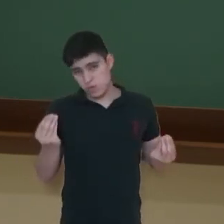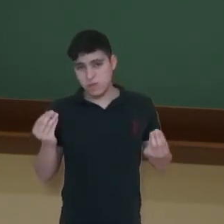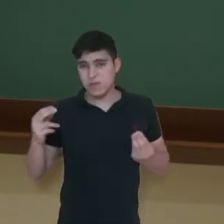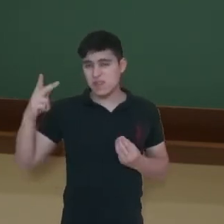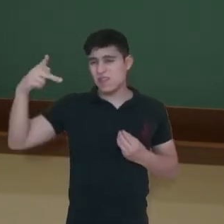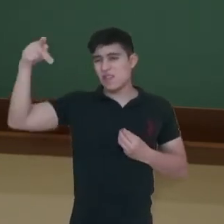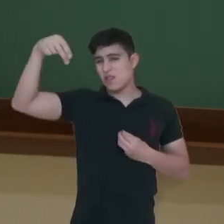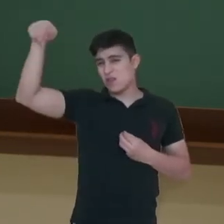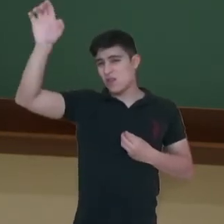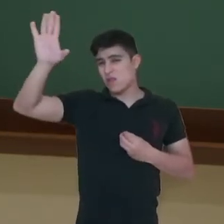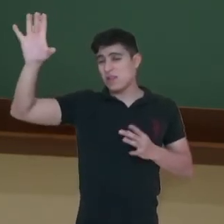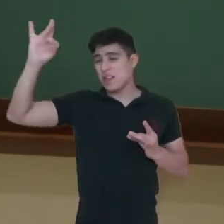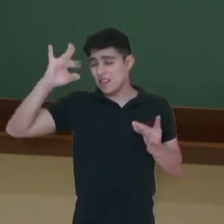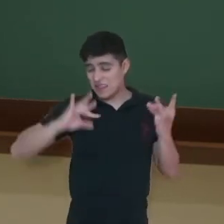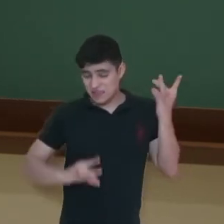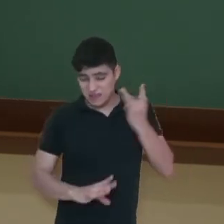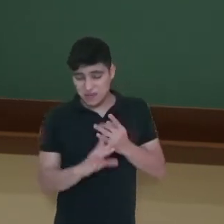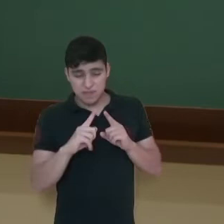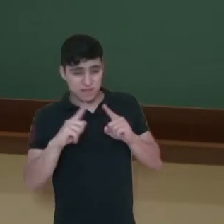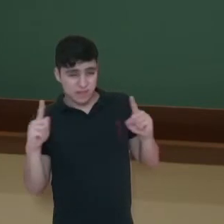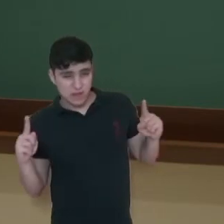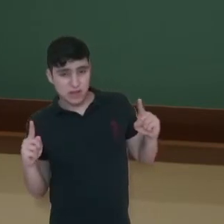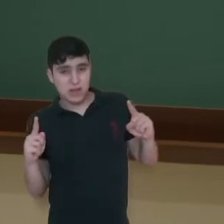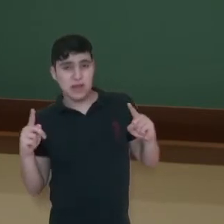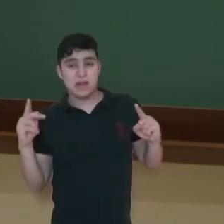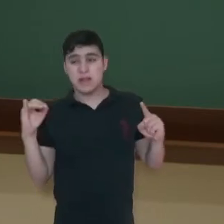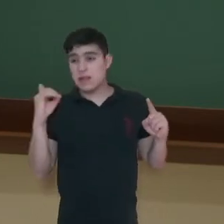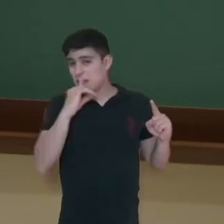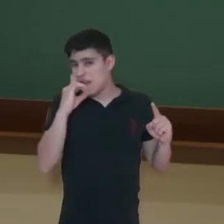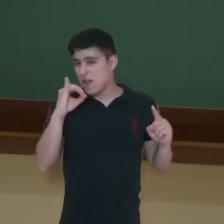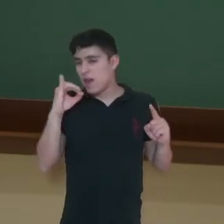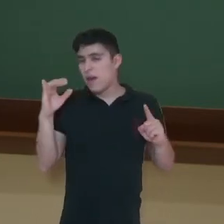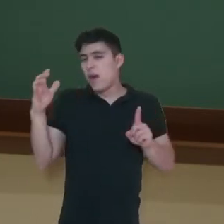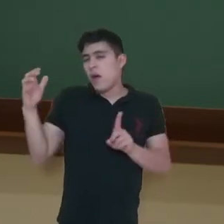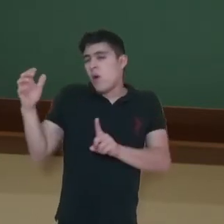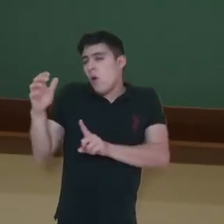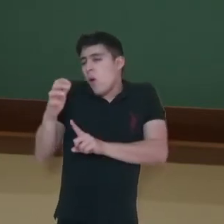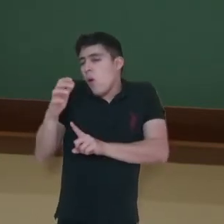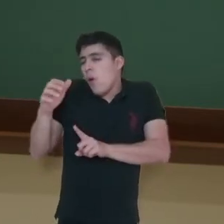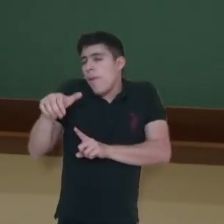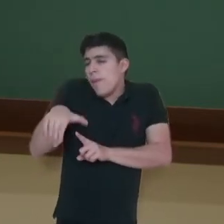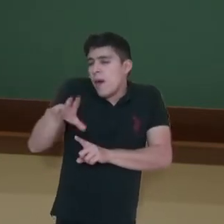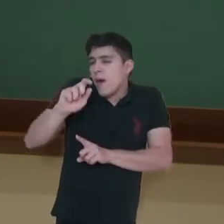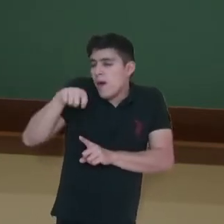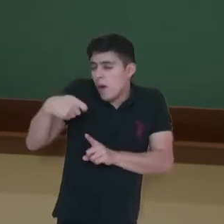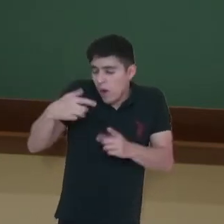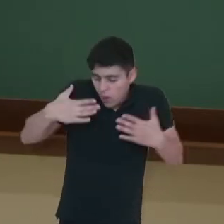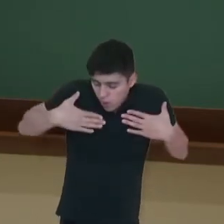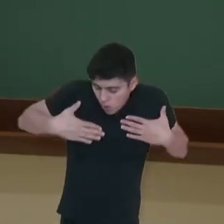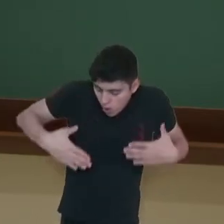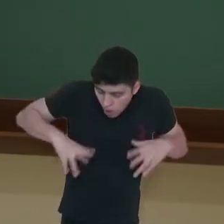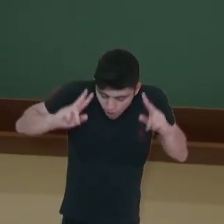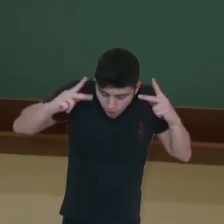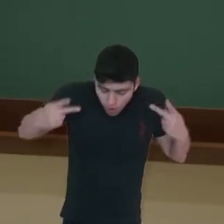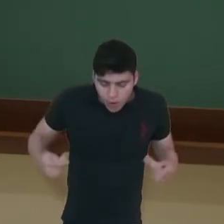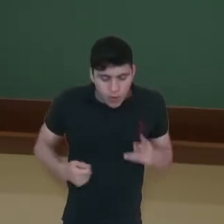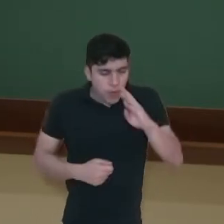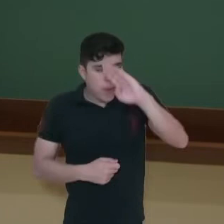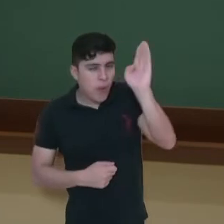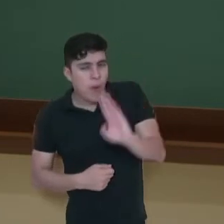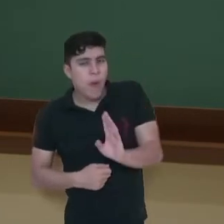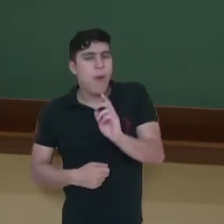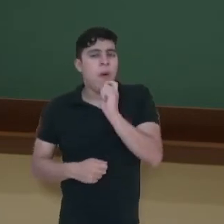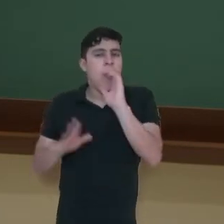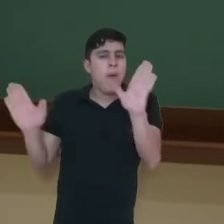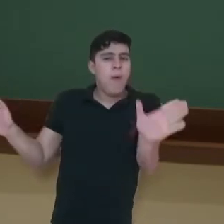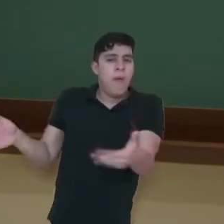que era detalhamento. Só que como a escola italiana que fez essa questão da anatomia humana, e como o Brasil estava